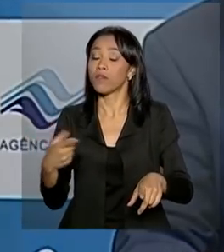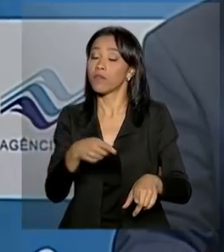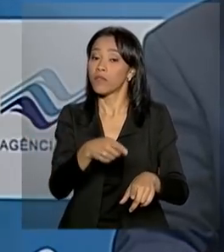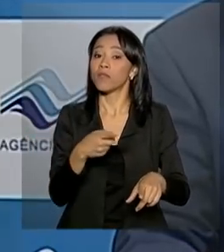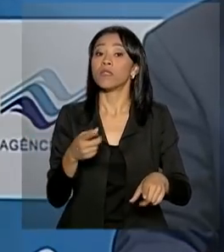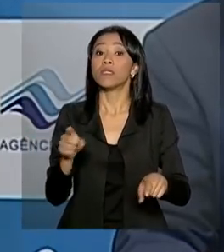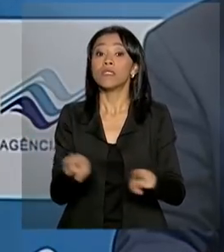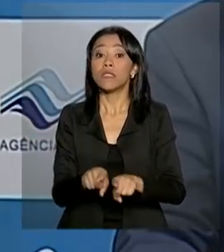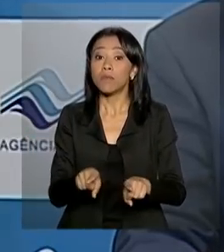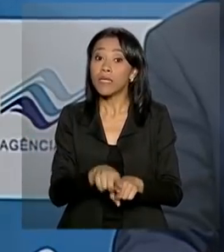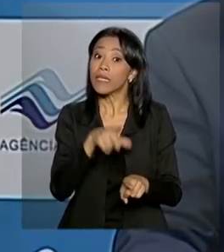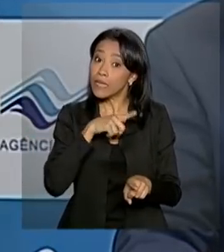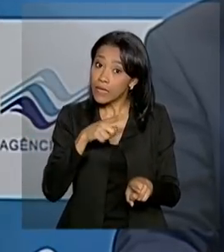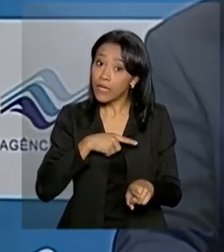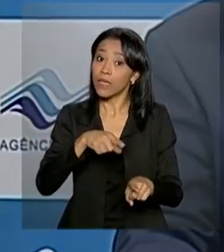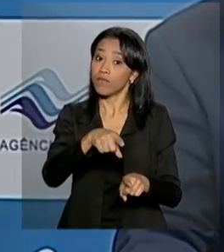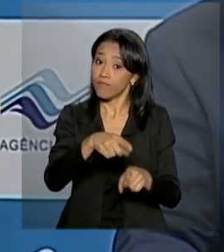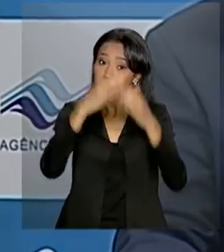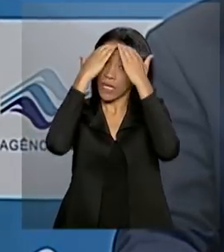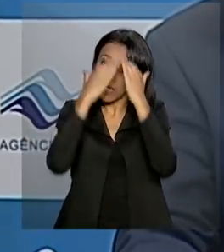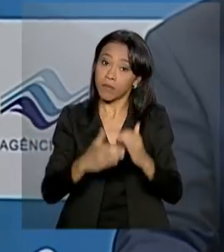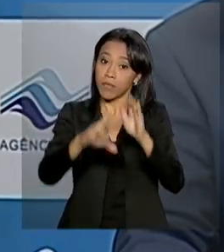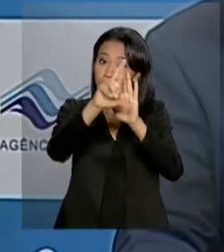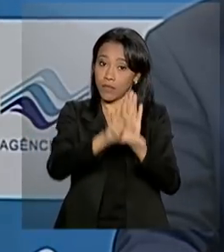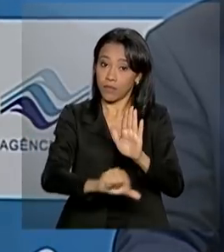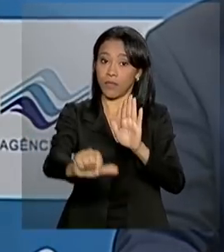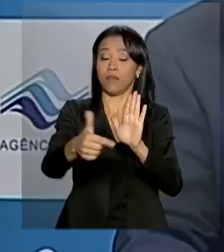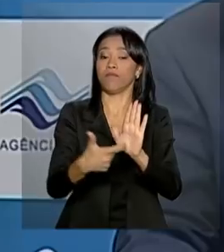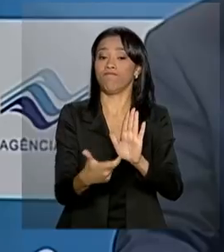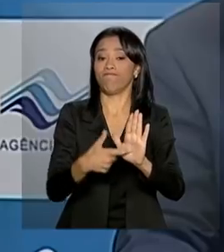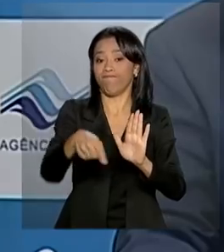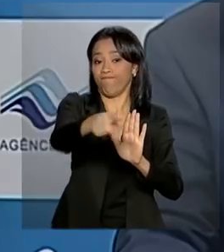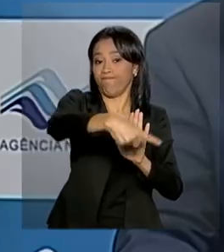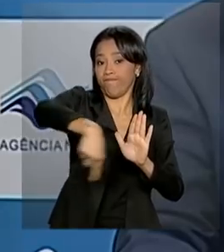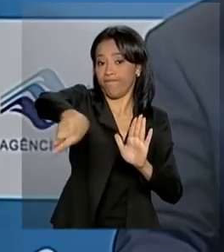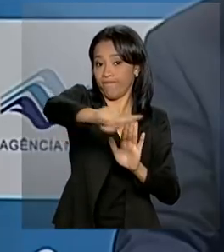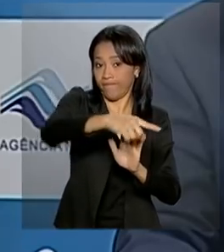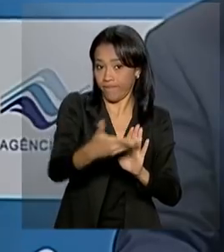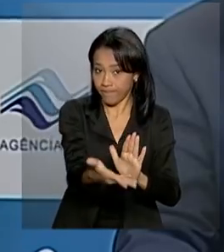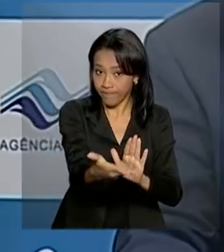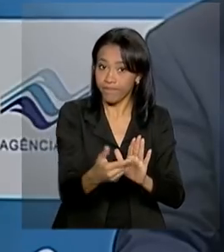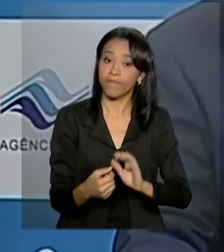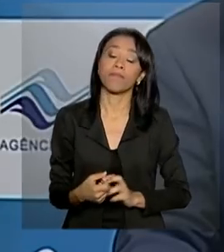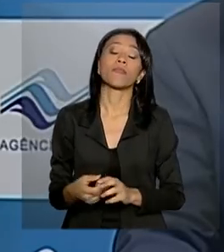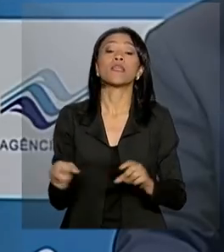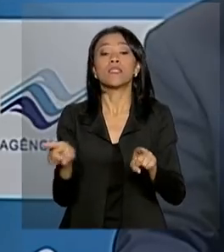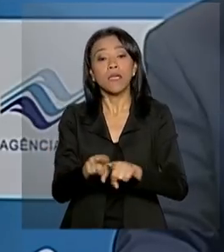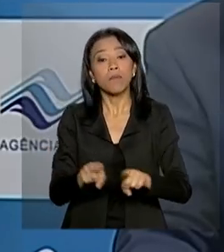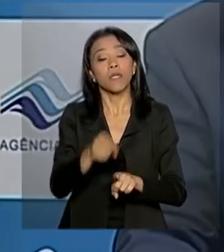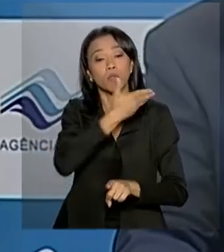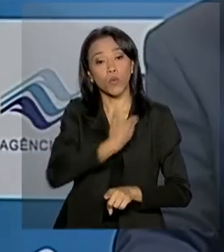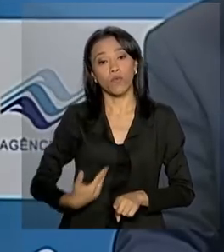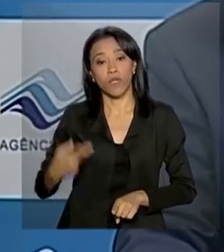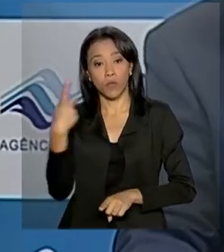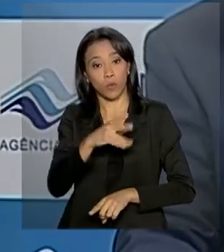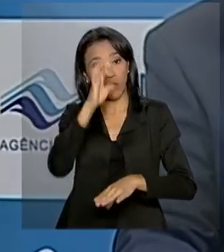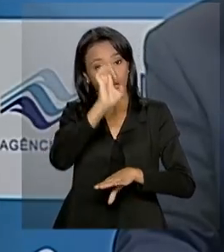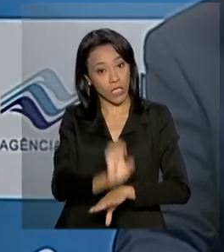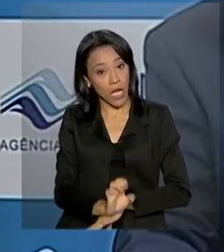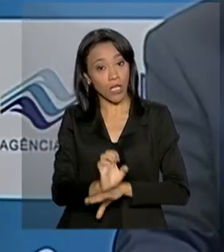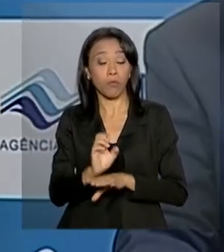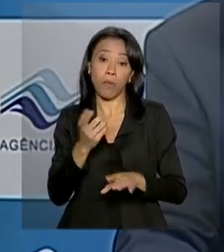informações e tem o dever legal de fazê-lo com toda a fidedignidade que é esperada, tanto do governo estadual na hora